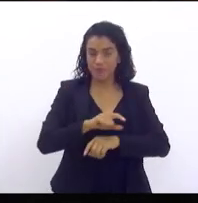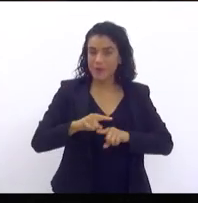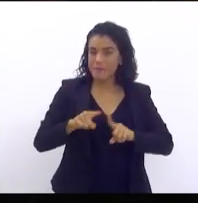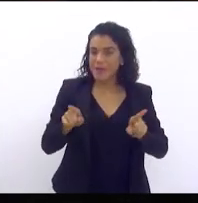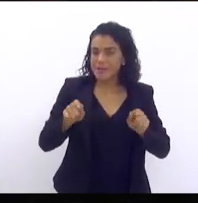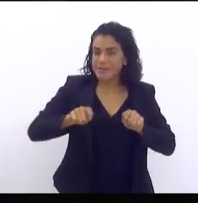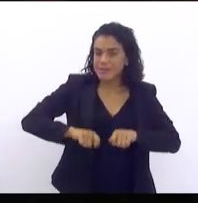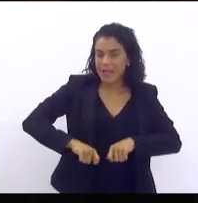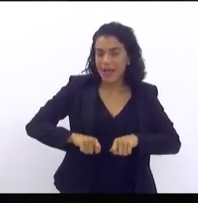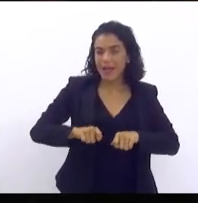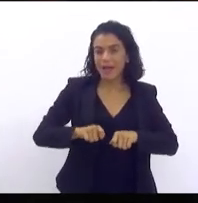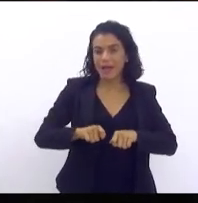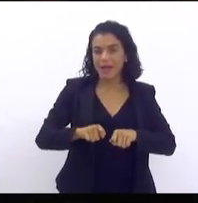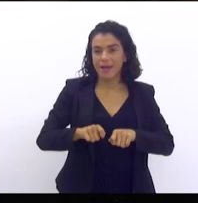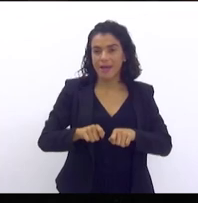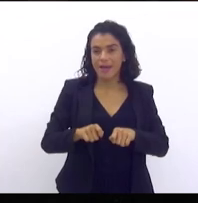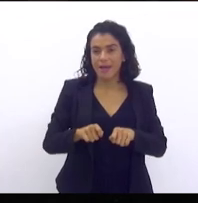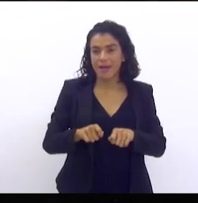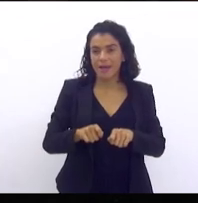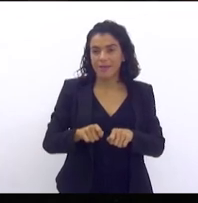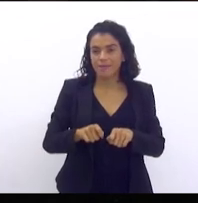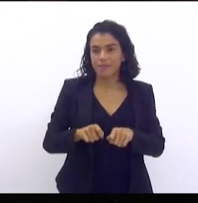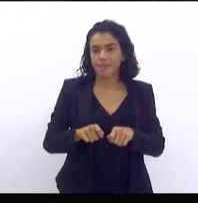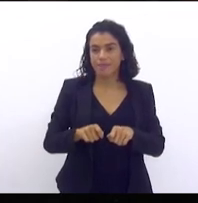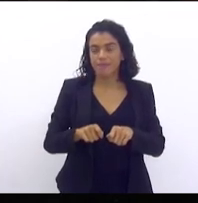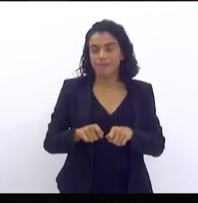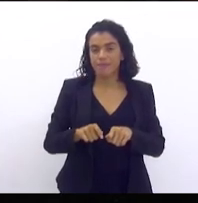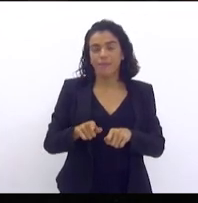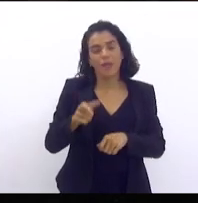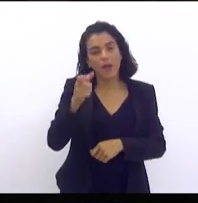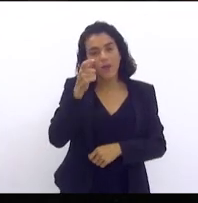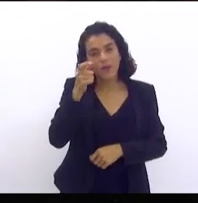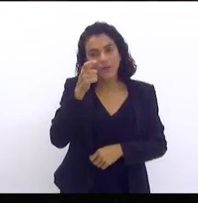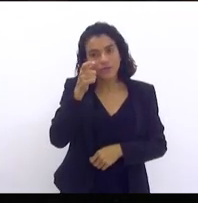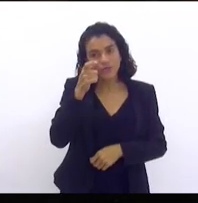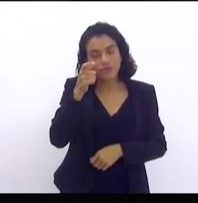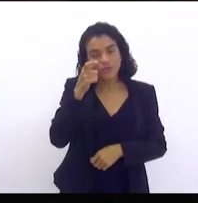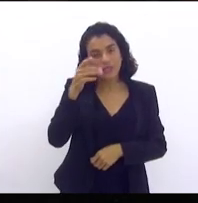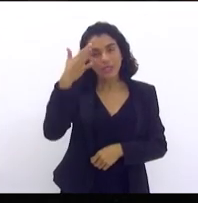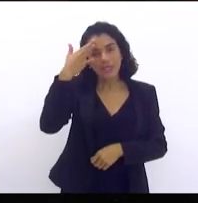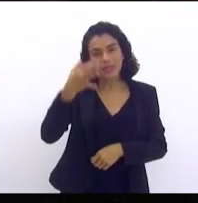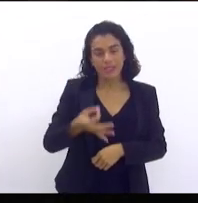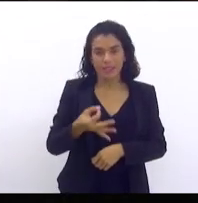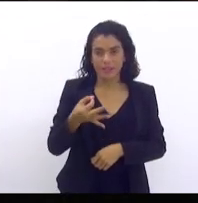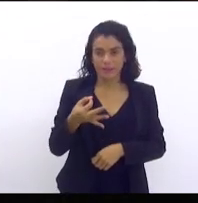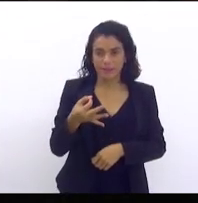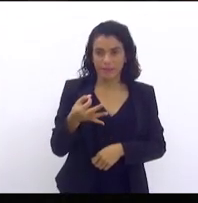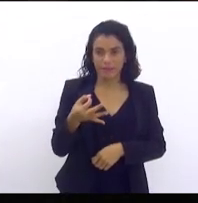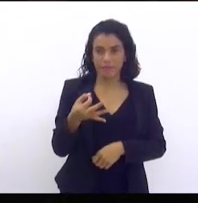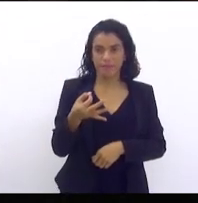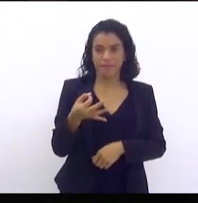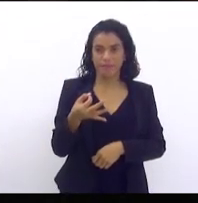Vossa Excelência e os nossos telespectadores entenderem.